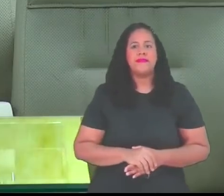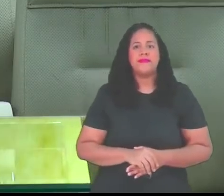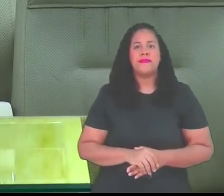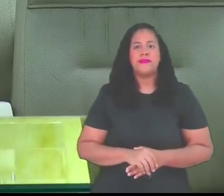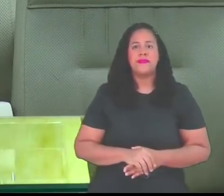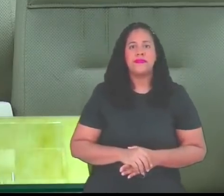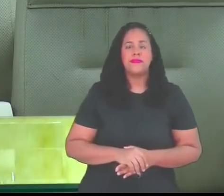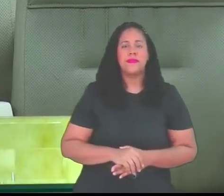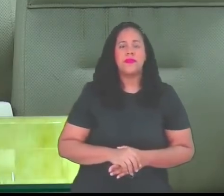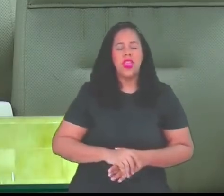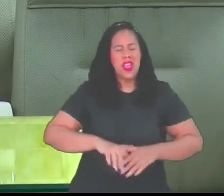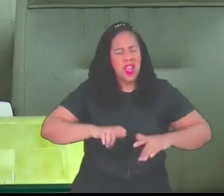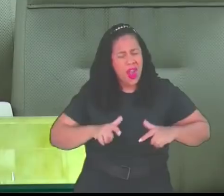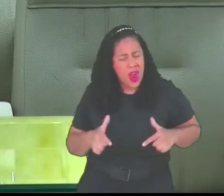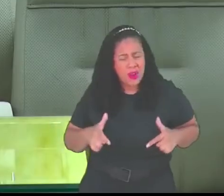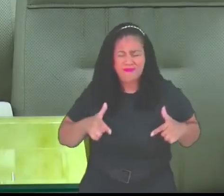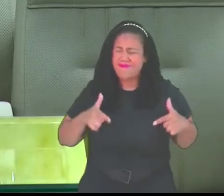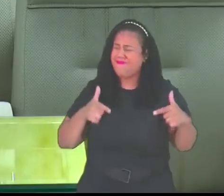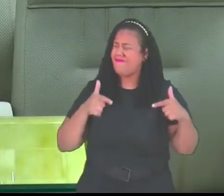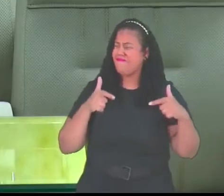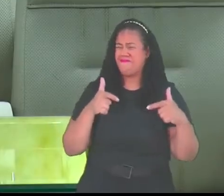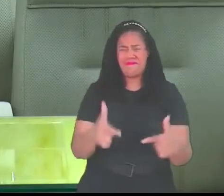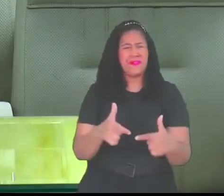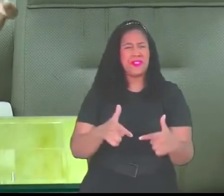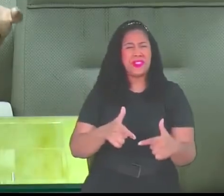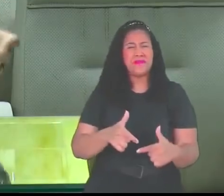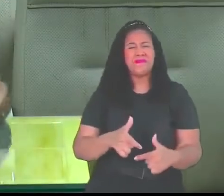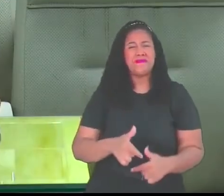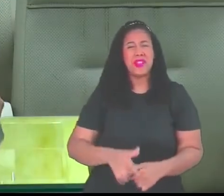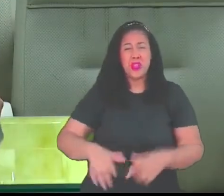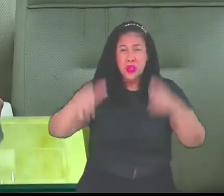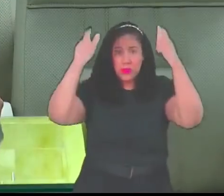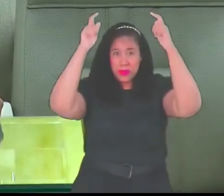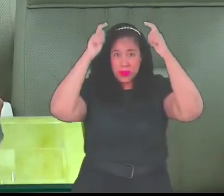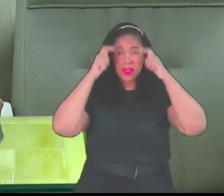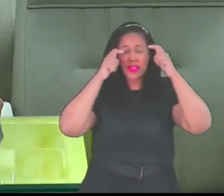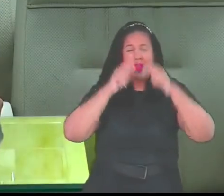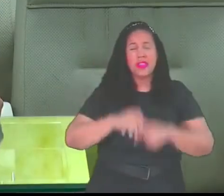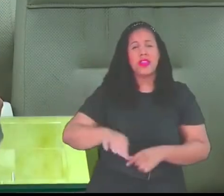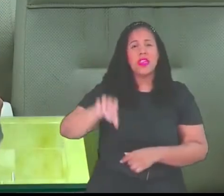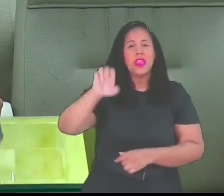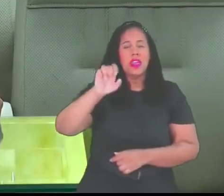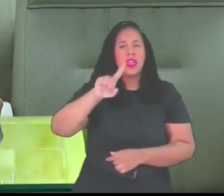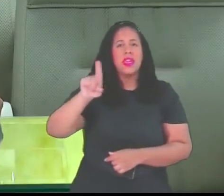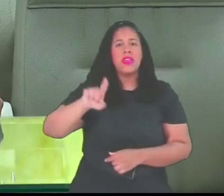a grande luta do rei Ezequias.